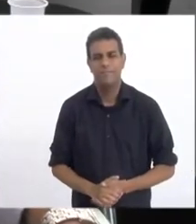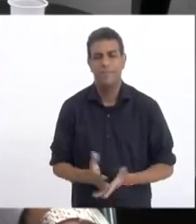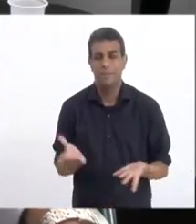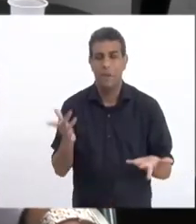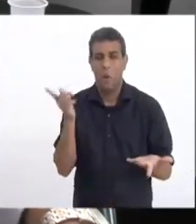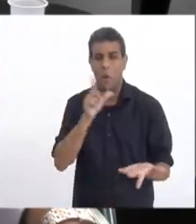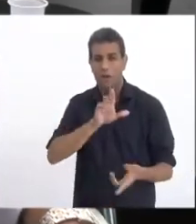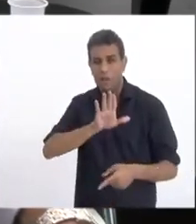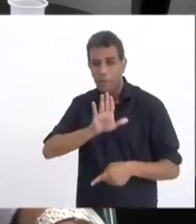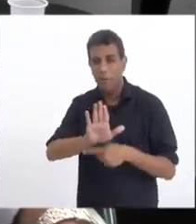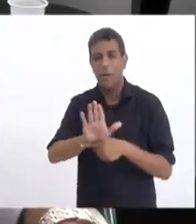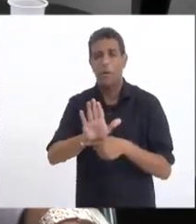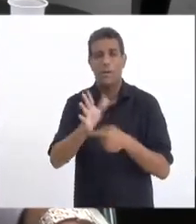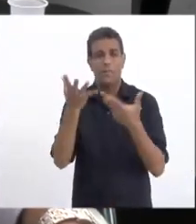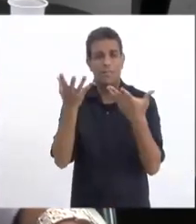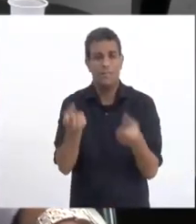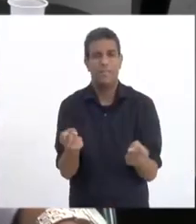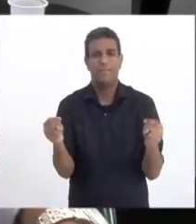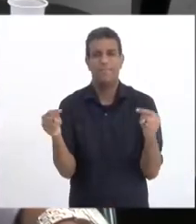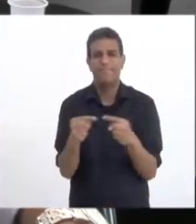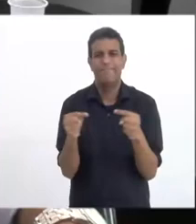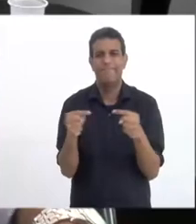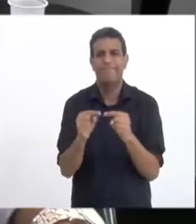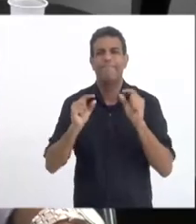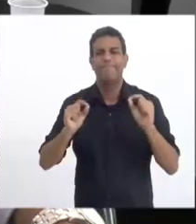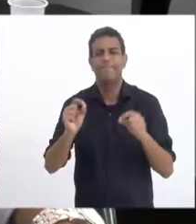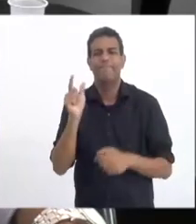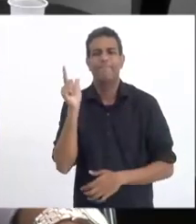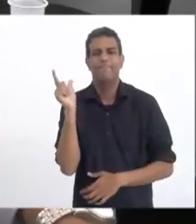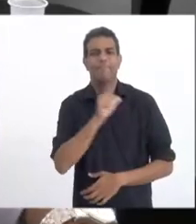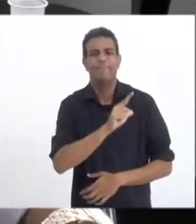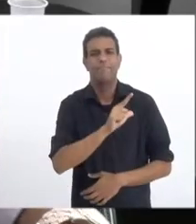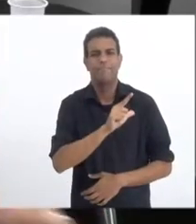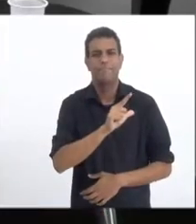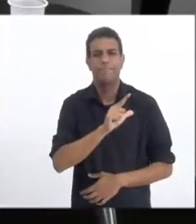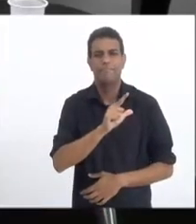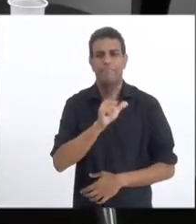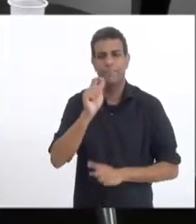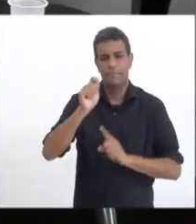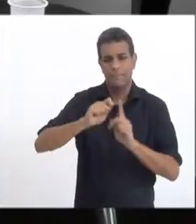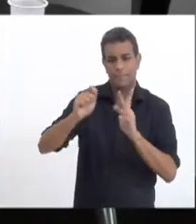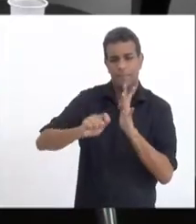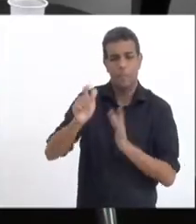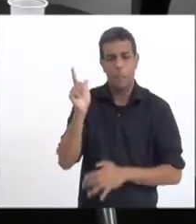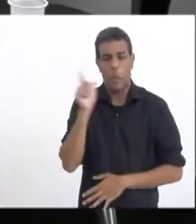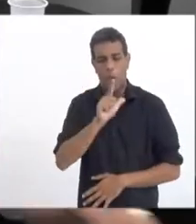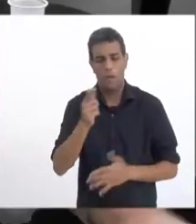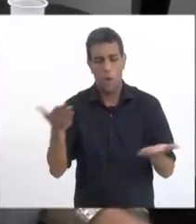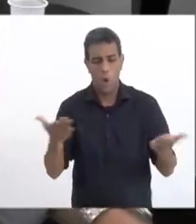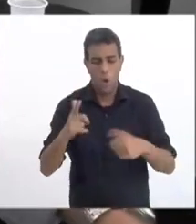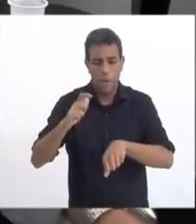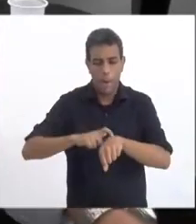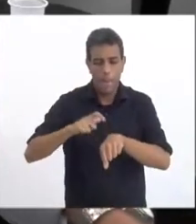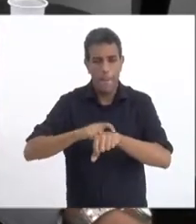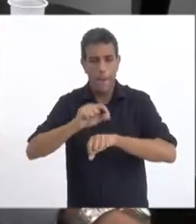terapêutica. Passei 4 meses e 15 dias, novamente vou citar essa palavra. E hoje, deputado, eu sou um